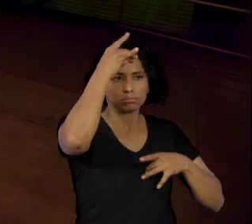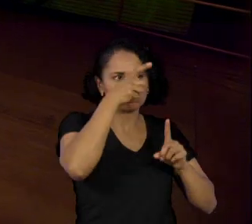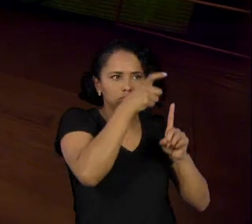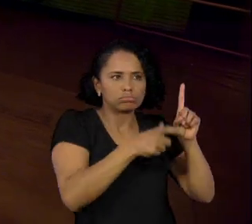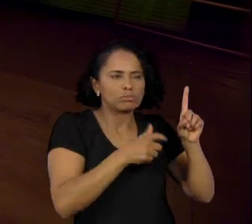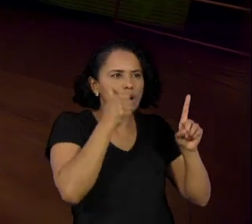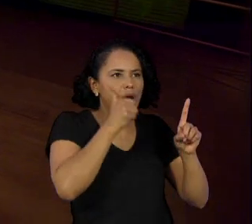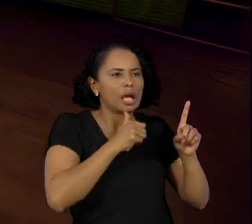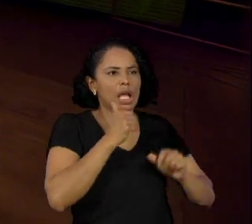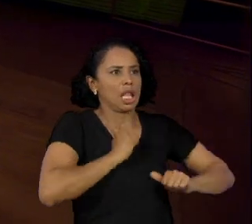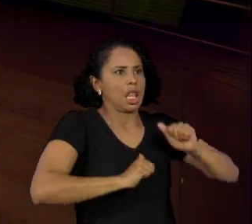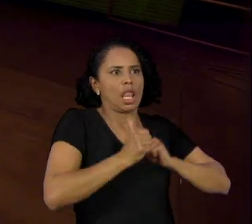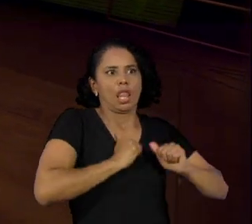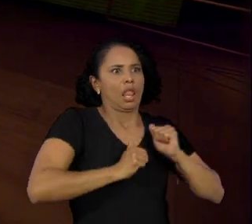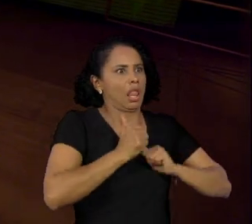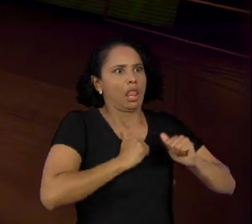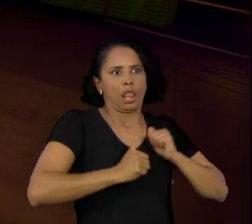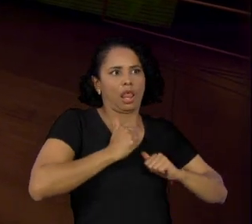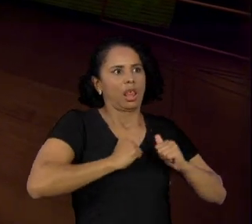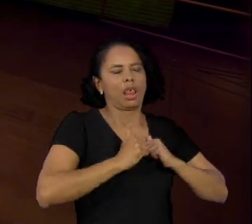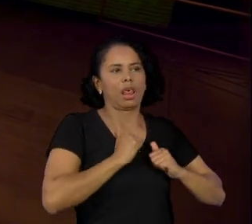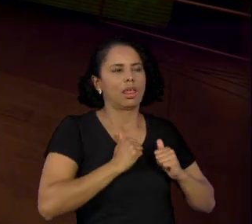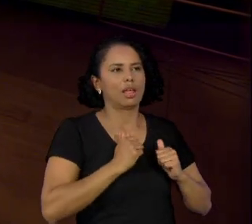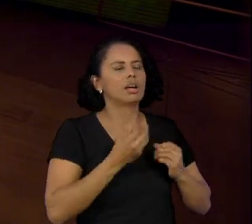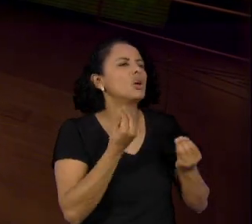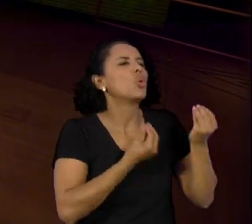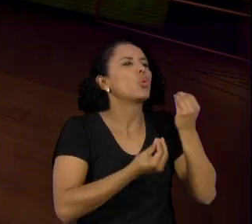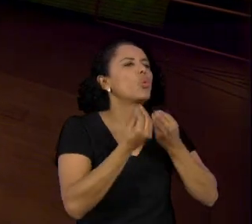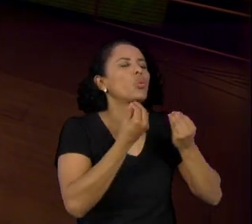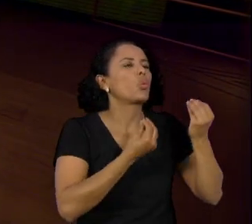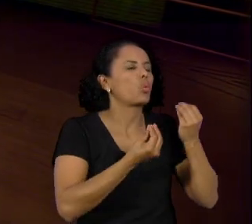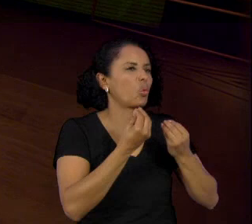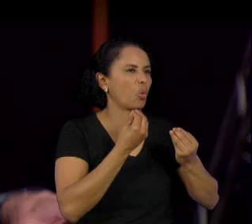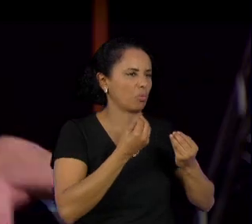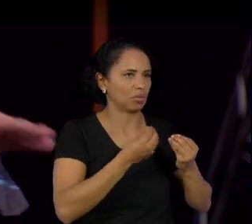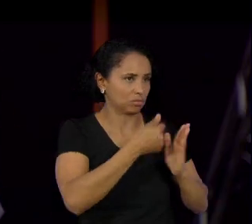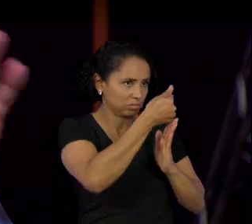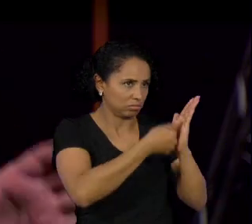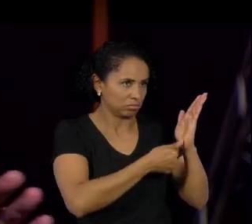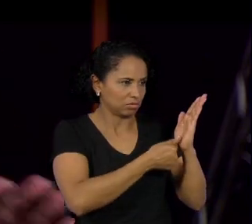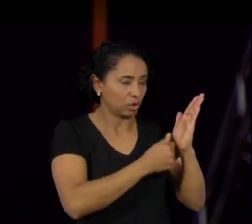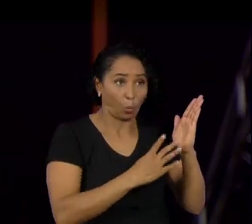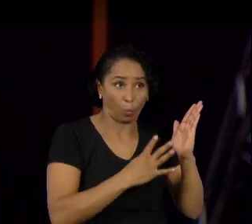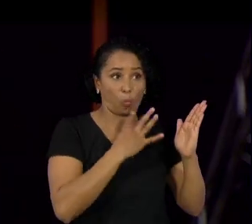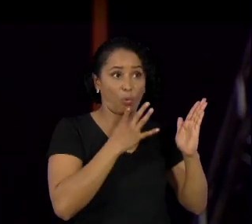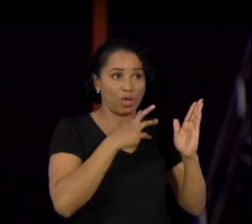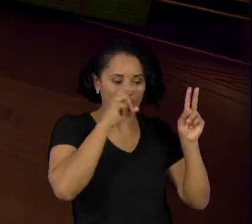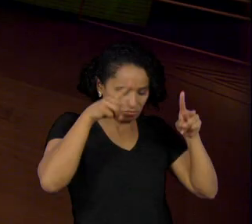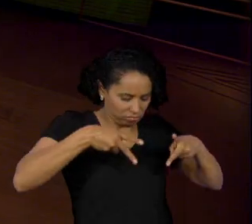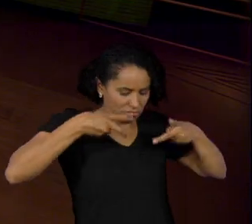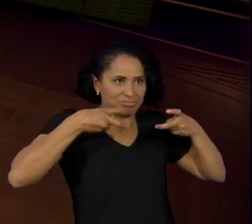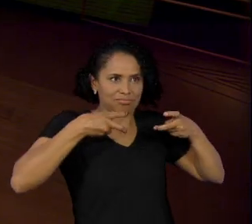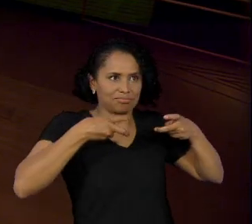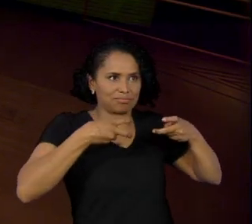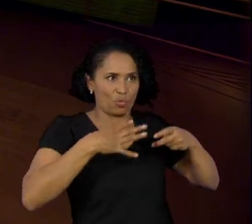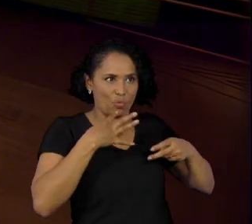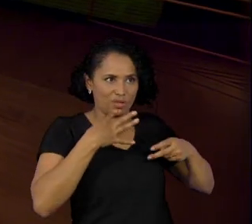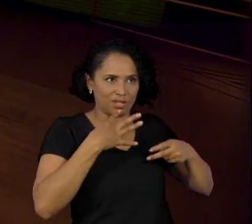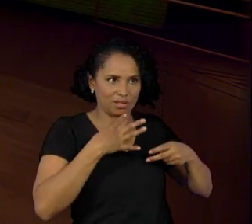síndrome de ansiedade. Como é que foi? Você bateu o texto logo de cara também? Você se reconheceu em algum Totalmente.